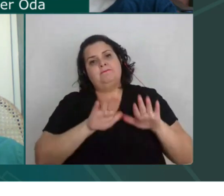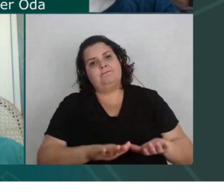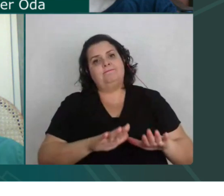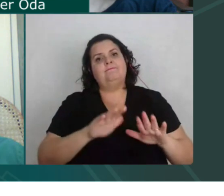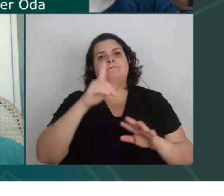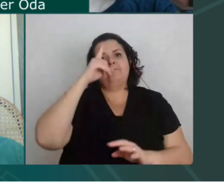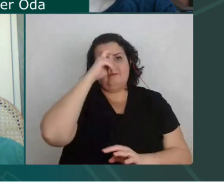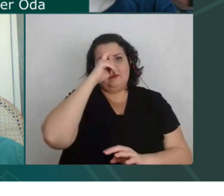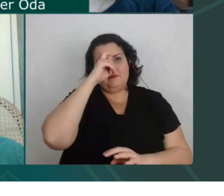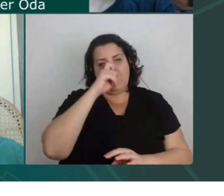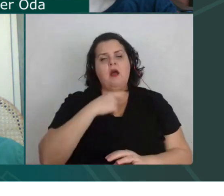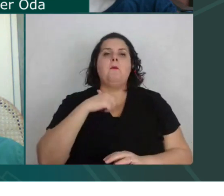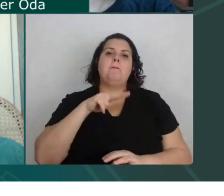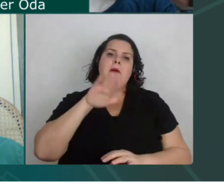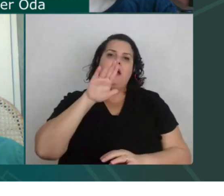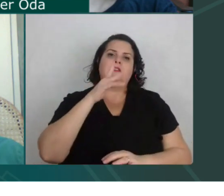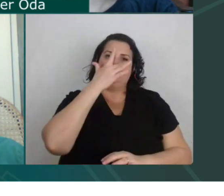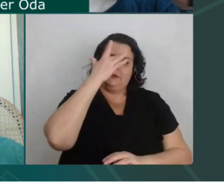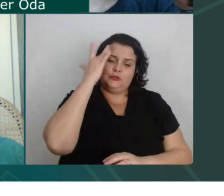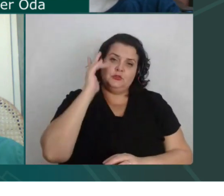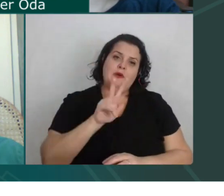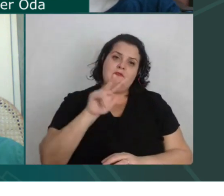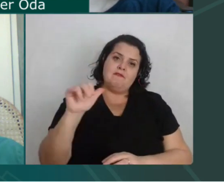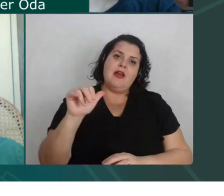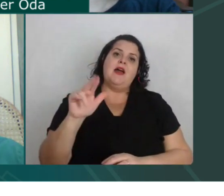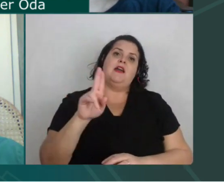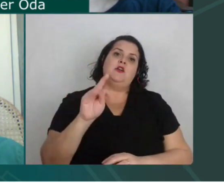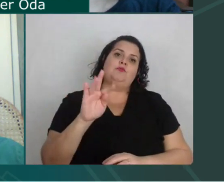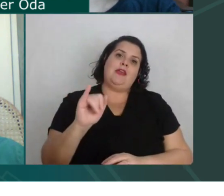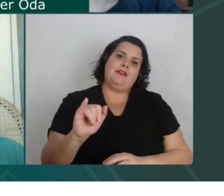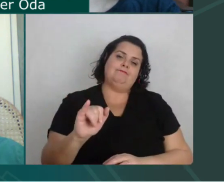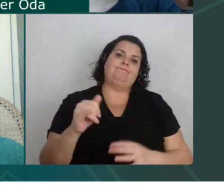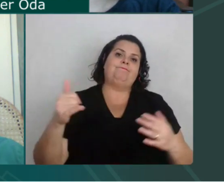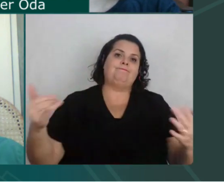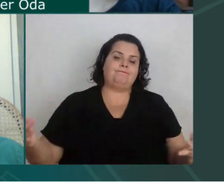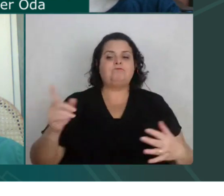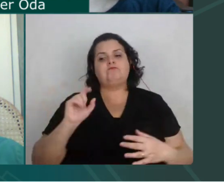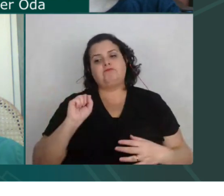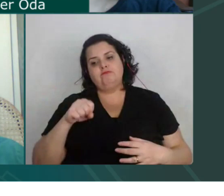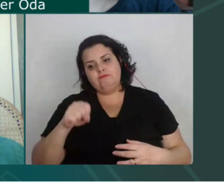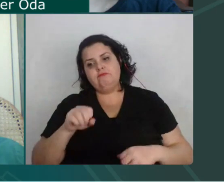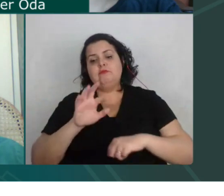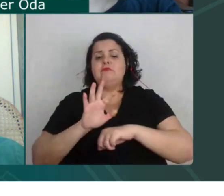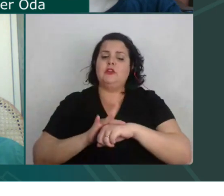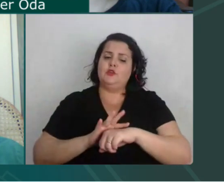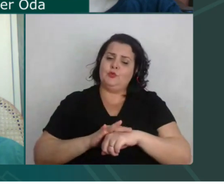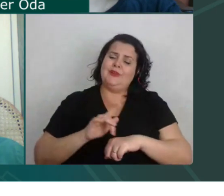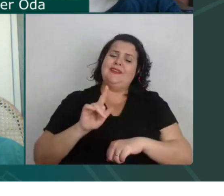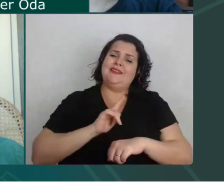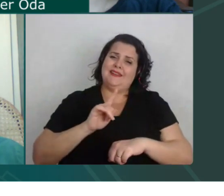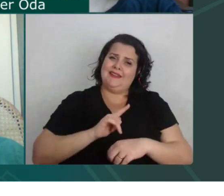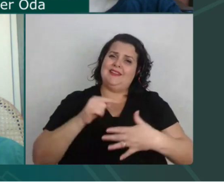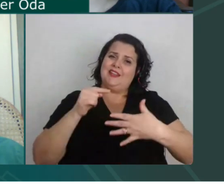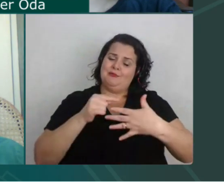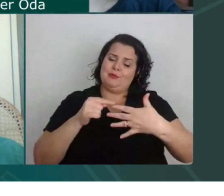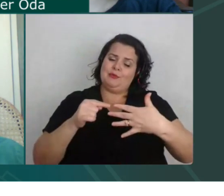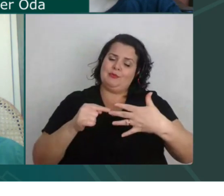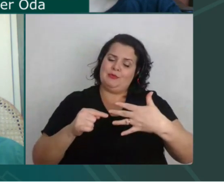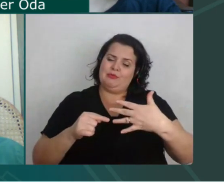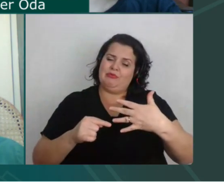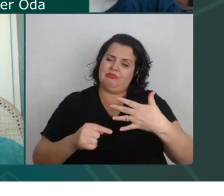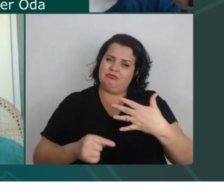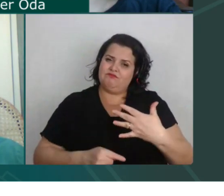de terapia intensiva. E realmente é uma doença que tem algumas características um pouco diferentes. Mesmo